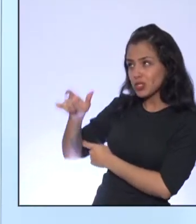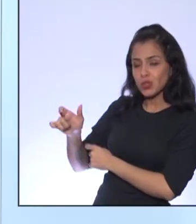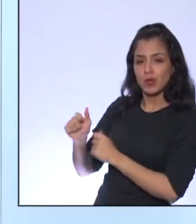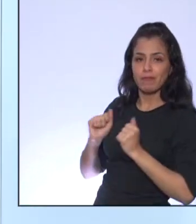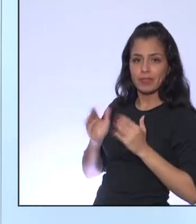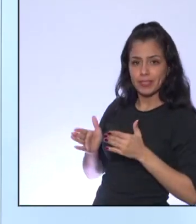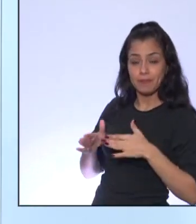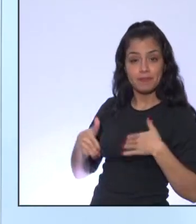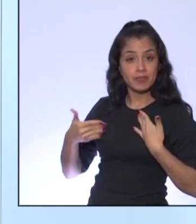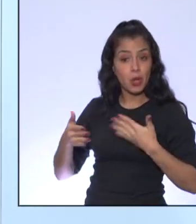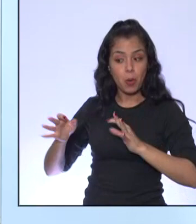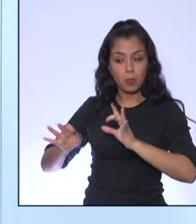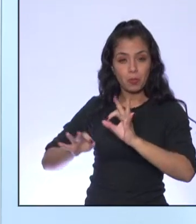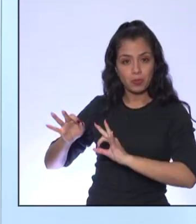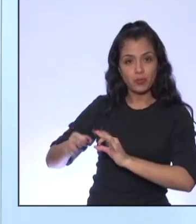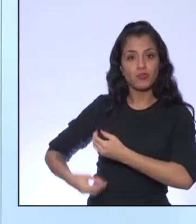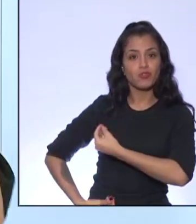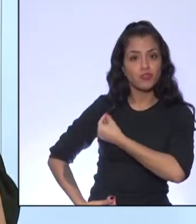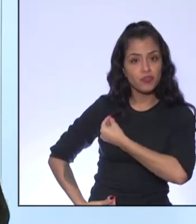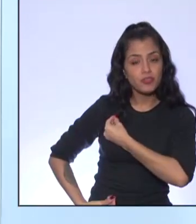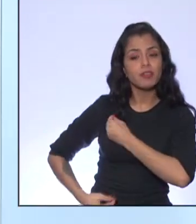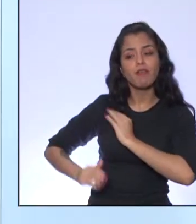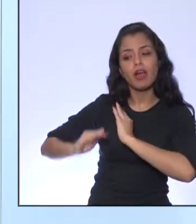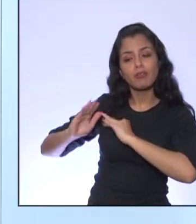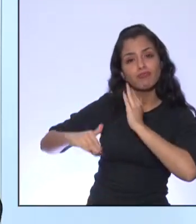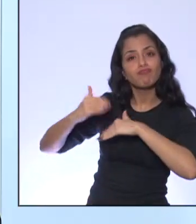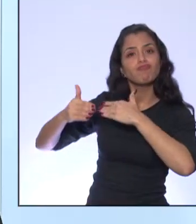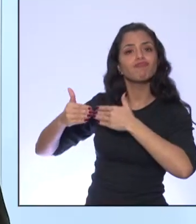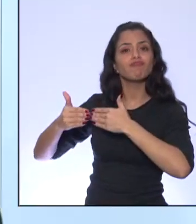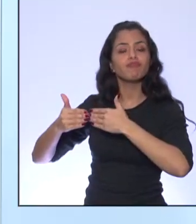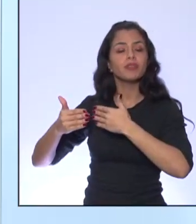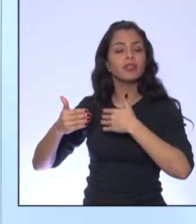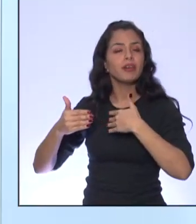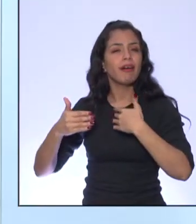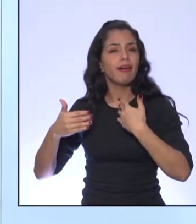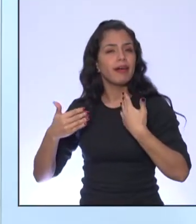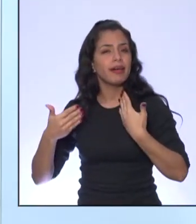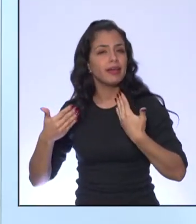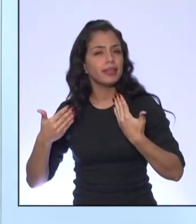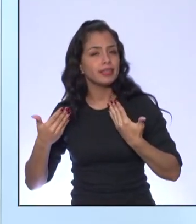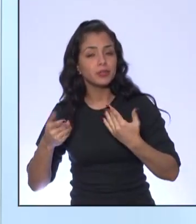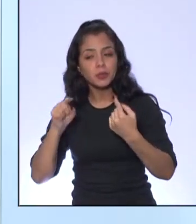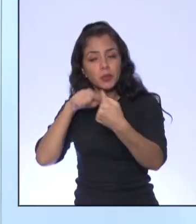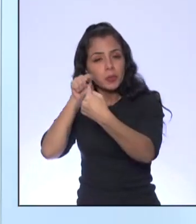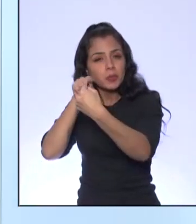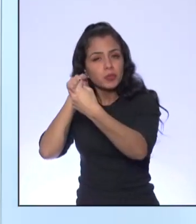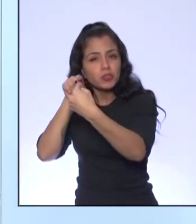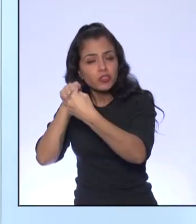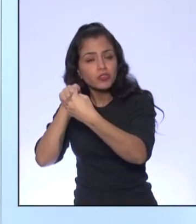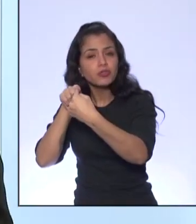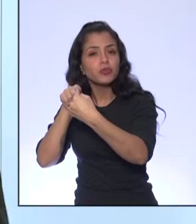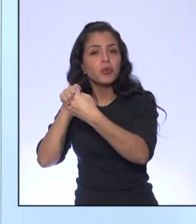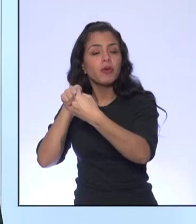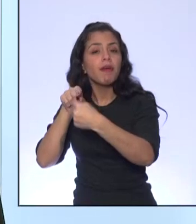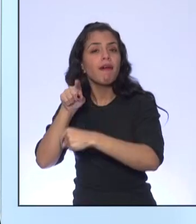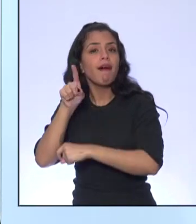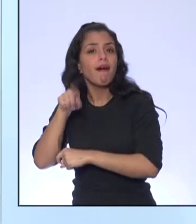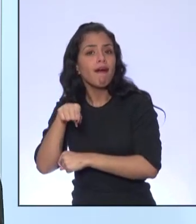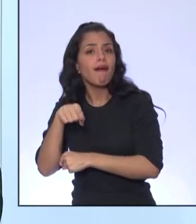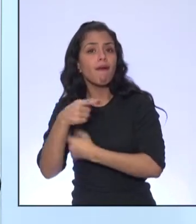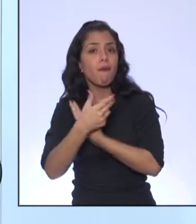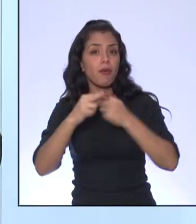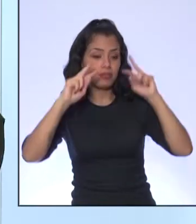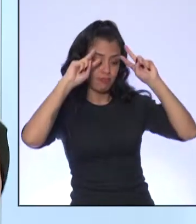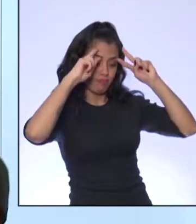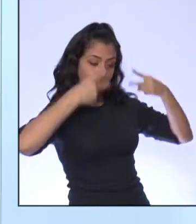nosso projeto de vida vai sendo construído nesse meio. Os nossos objetivos têm a ver com aquilo que nós somos